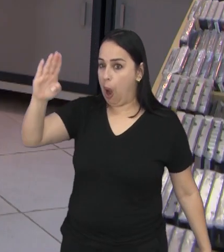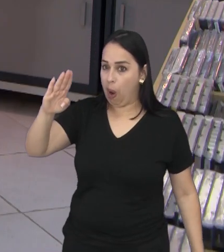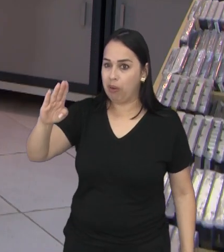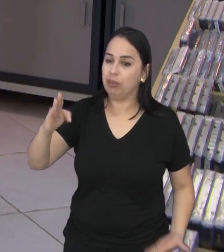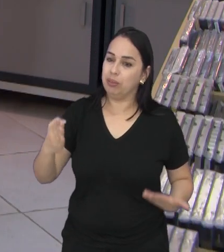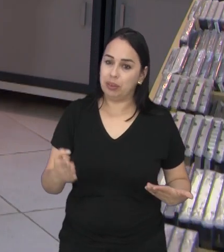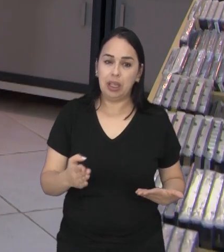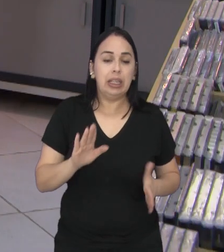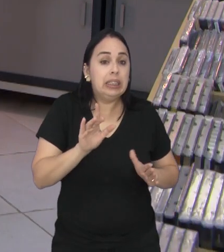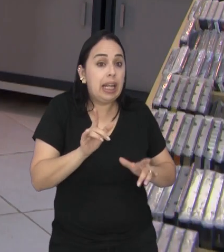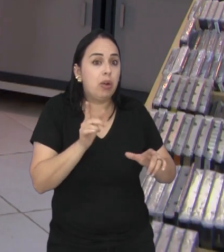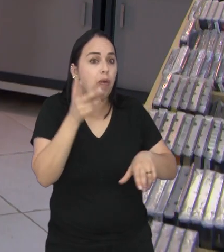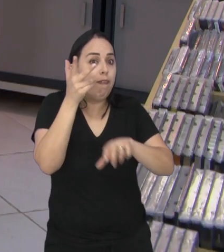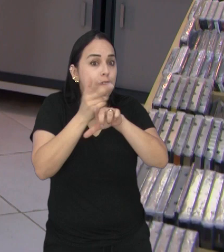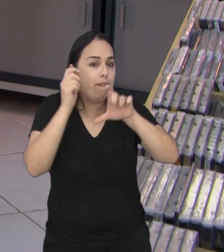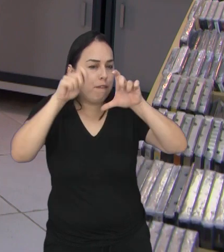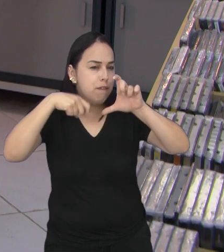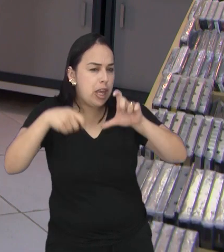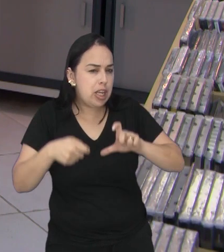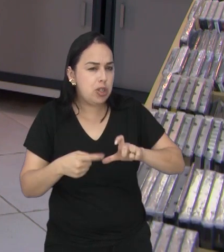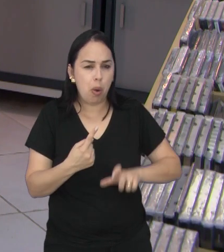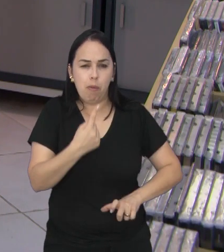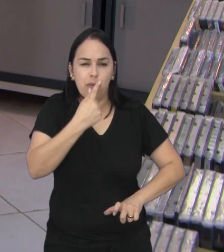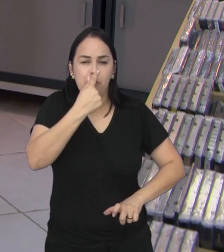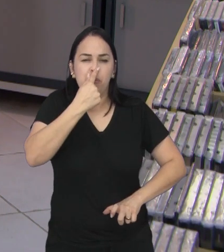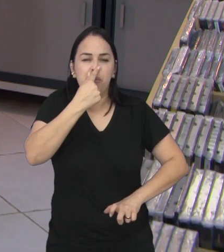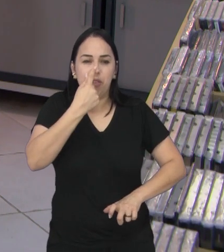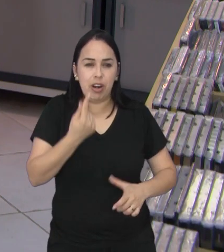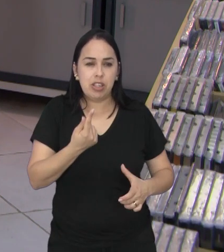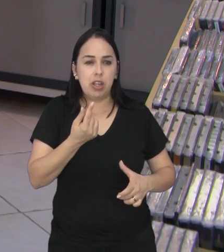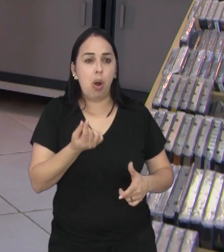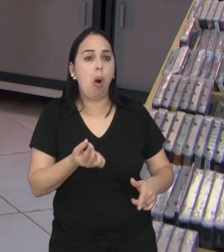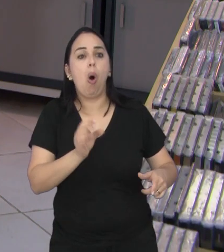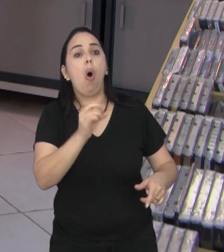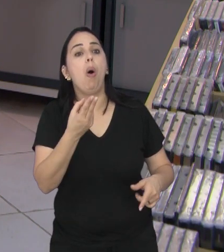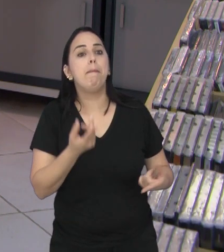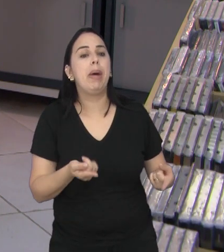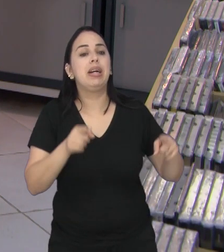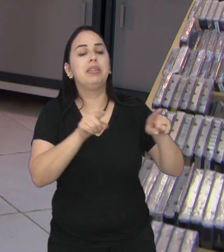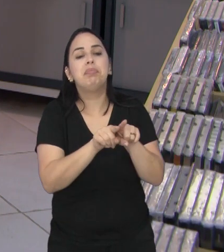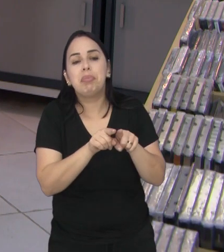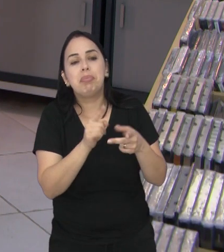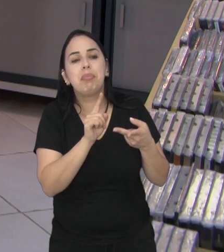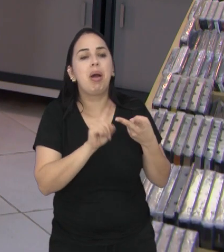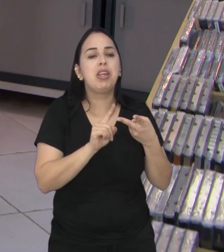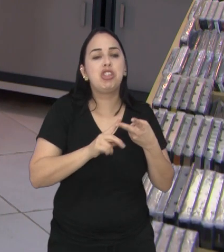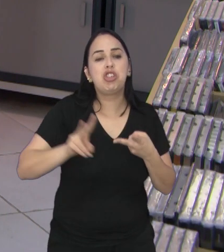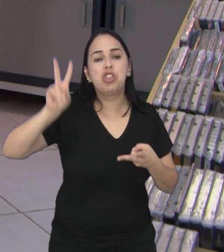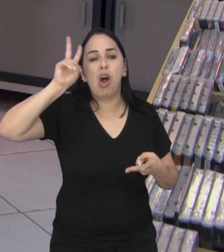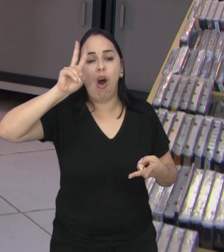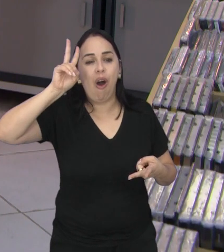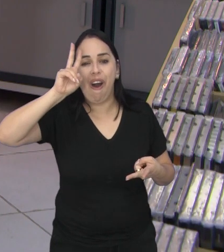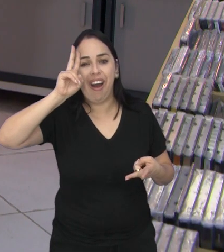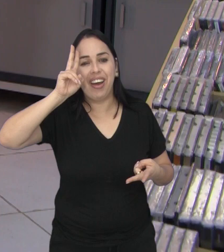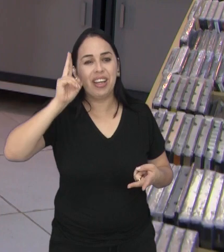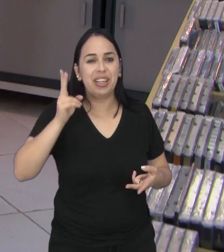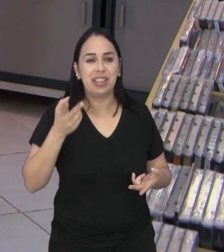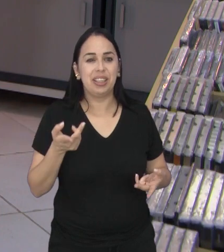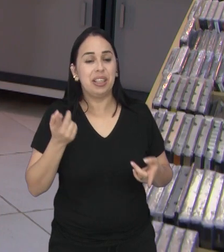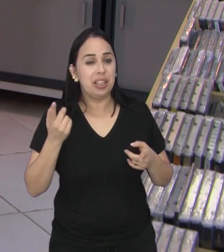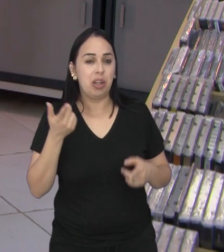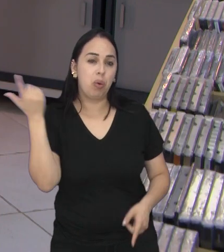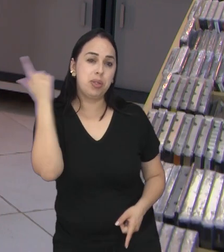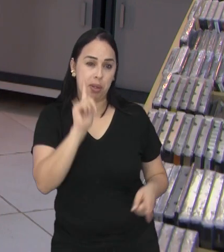parceria, tem, sei lá, algum preferido, seu algum clipe, alguma parceria especial aí? Ou alguma história pra contar que